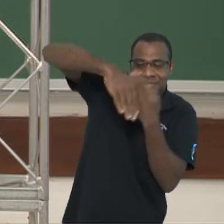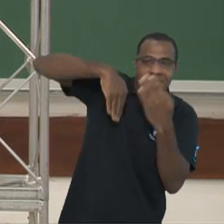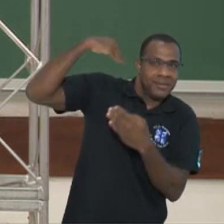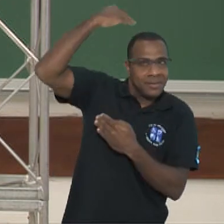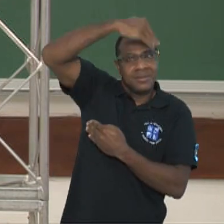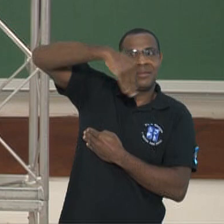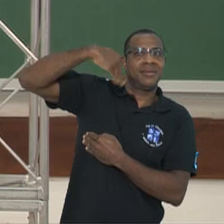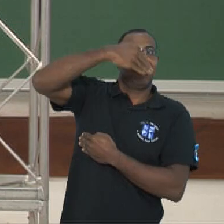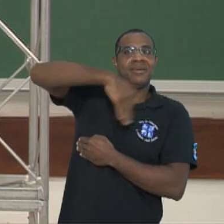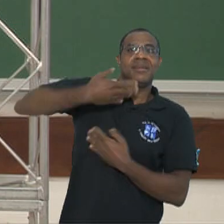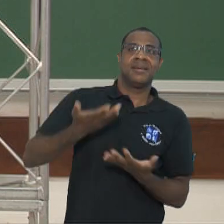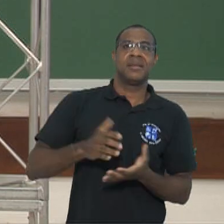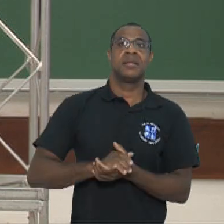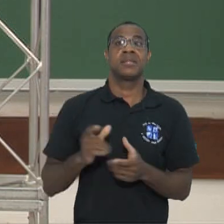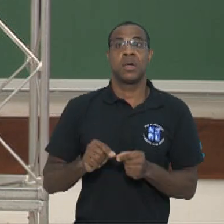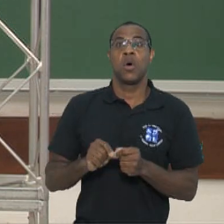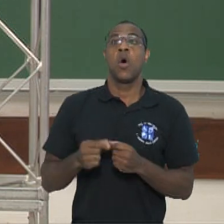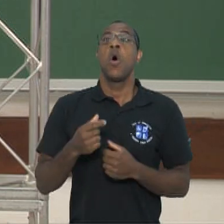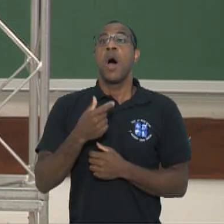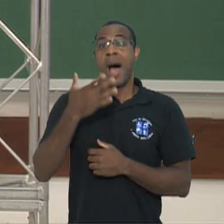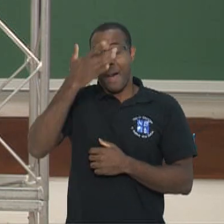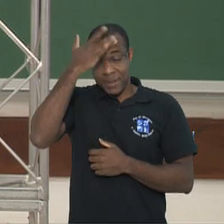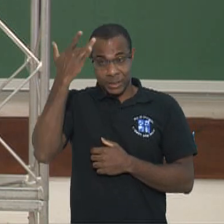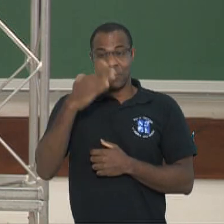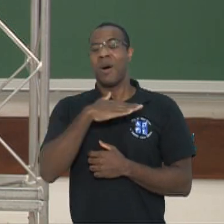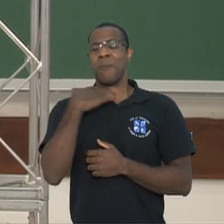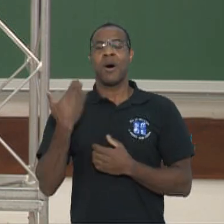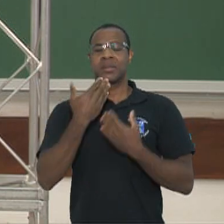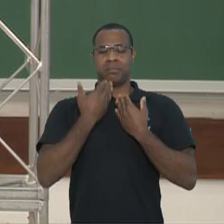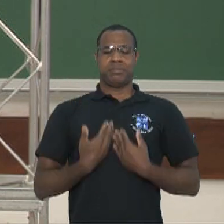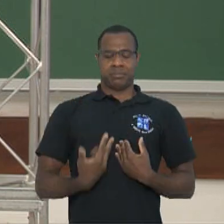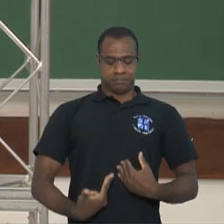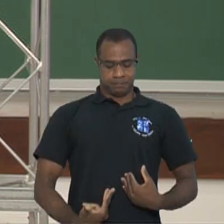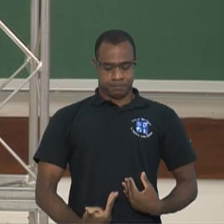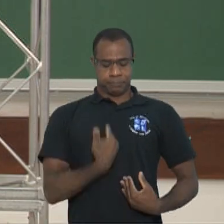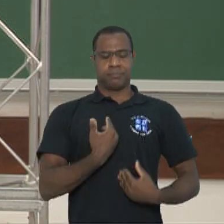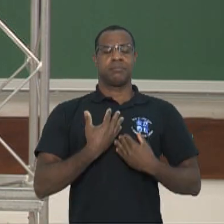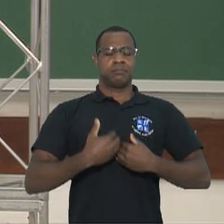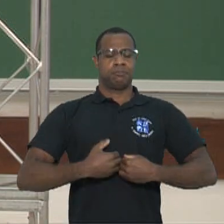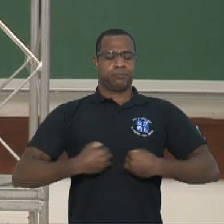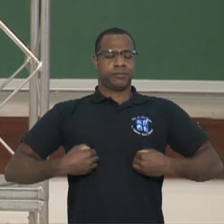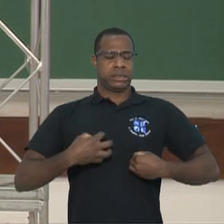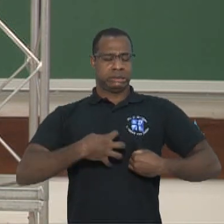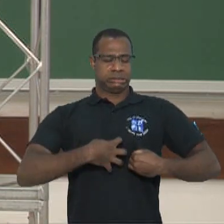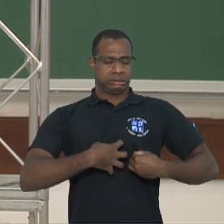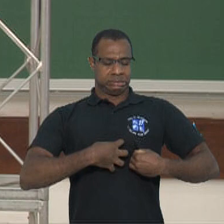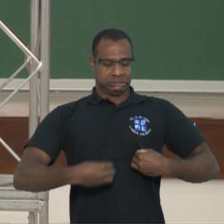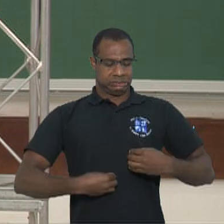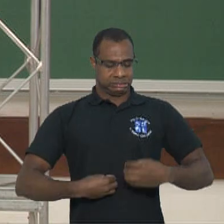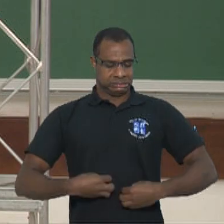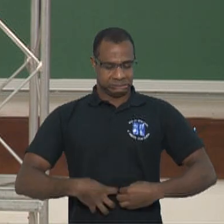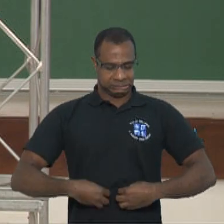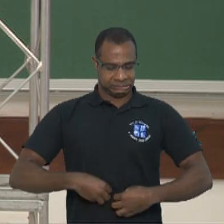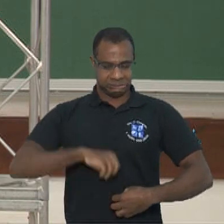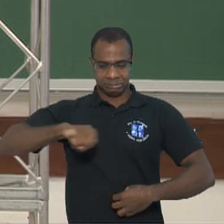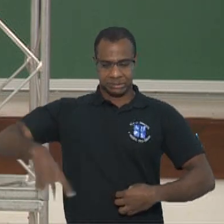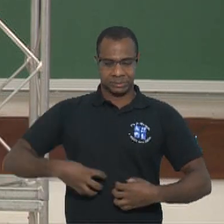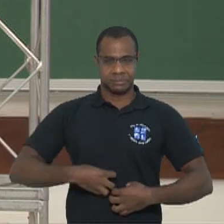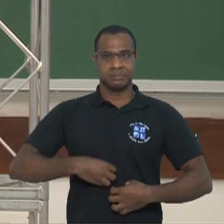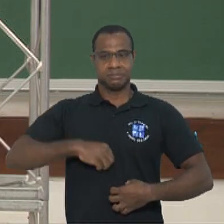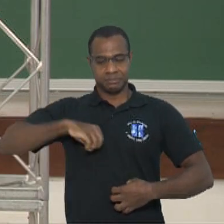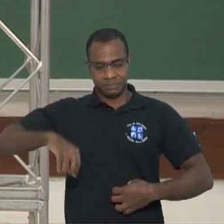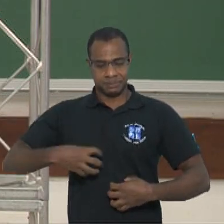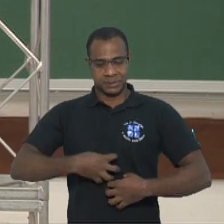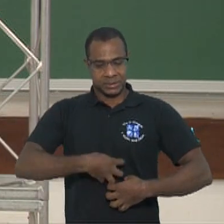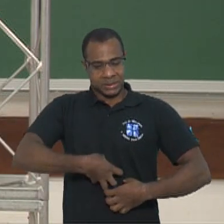enfim, com o morto, era aberto, né, na sua frente, um pedaço até pequeno, retirado todos os órgãos de dentro, que